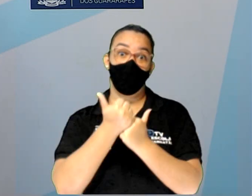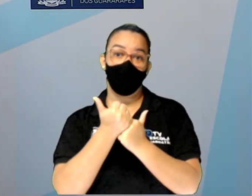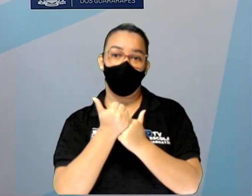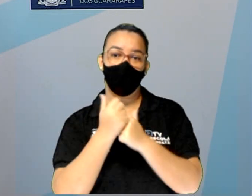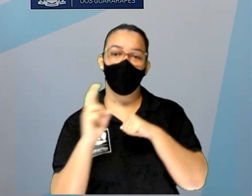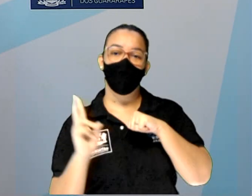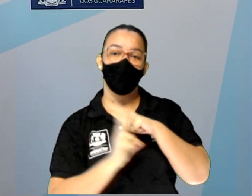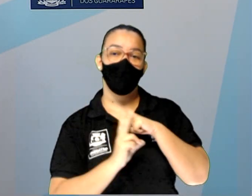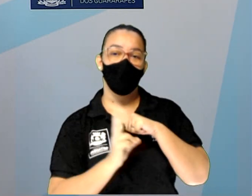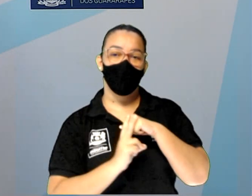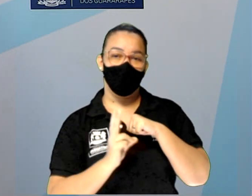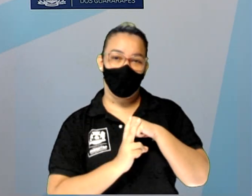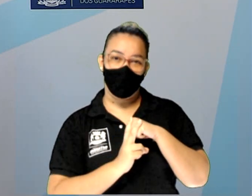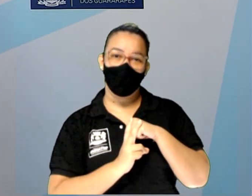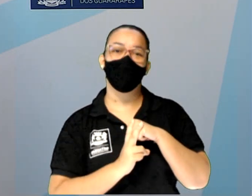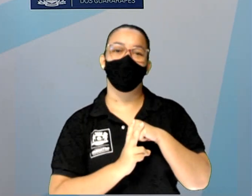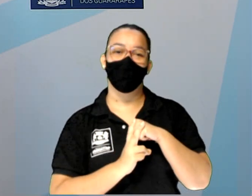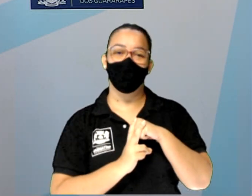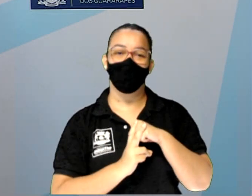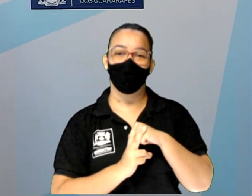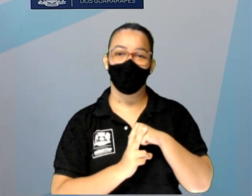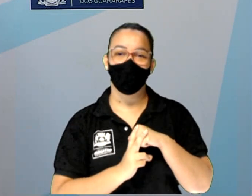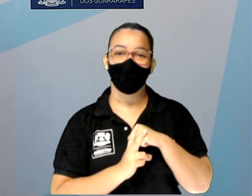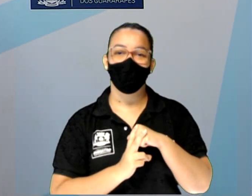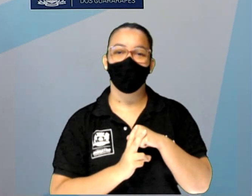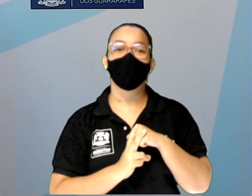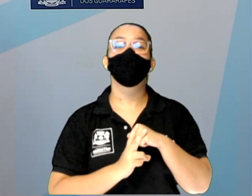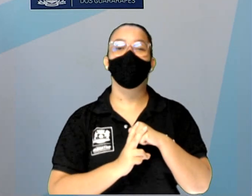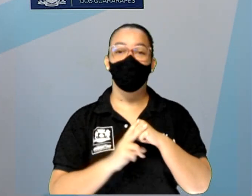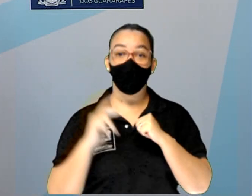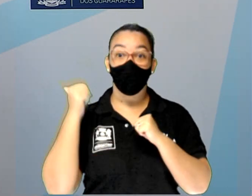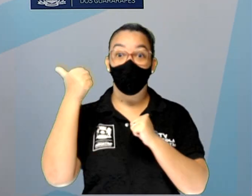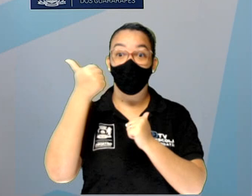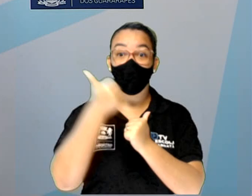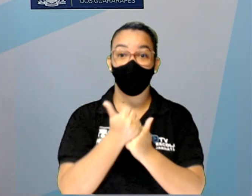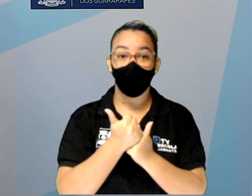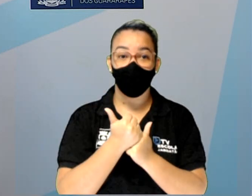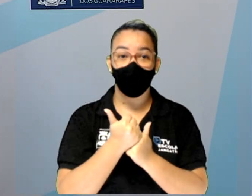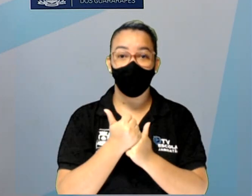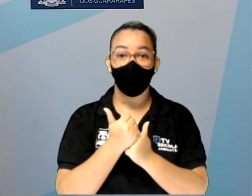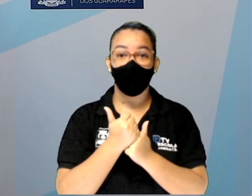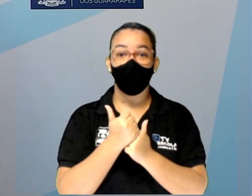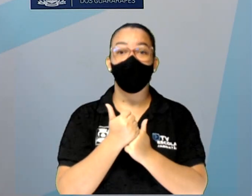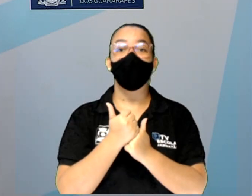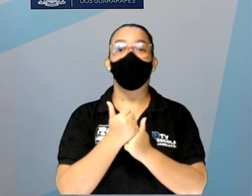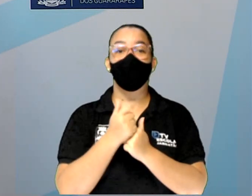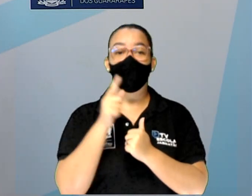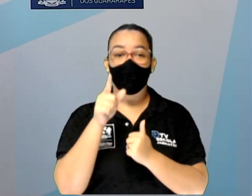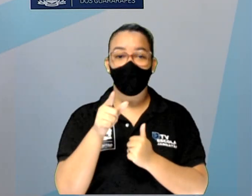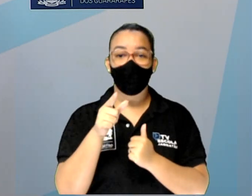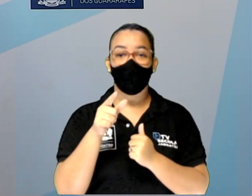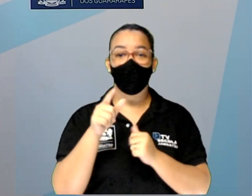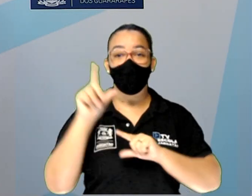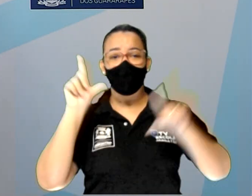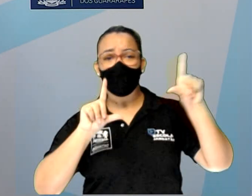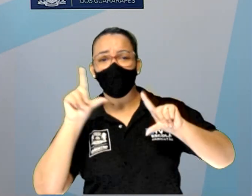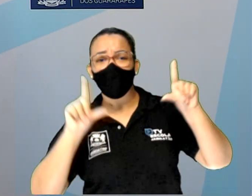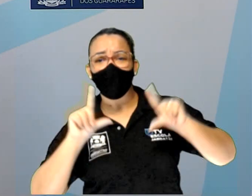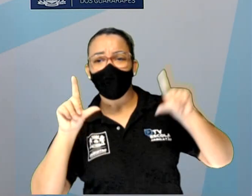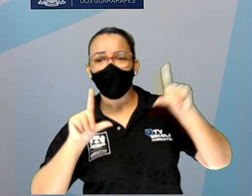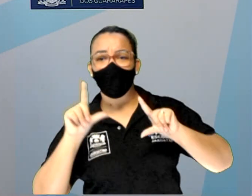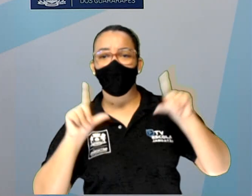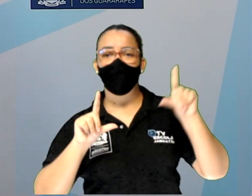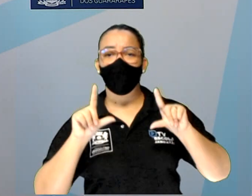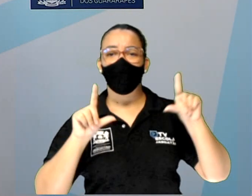substituindo o verbo da ação, que é aquilo que ela estava fazendo. Então, neste caso, assistir a TV.